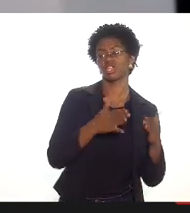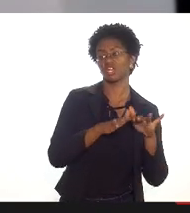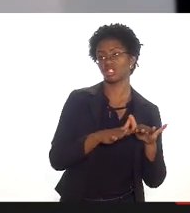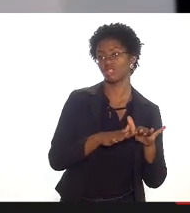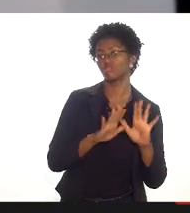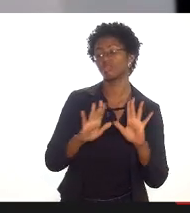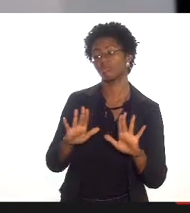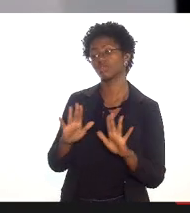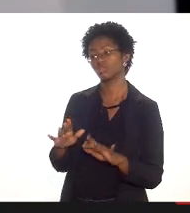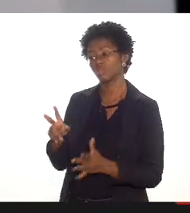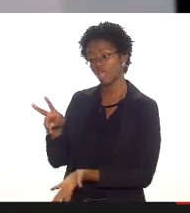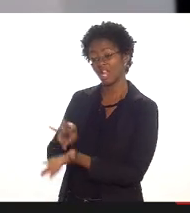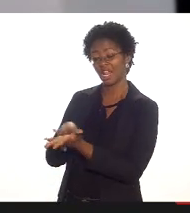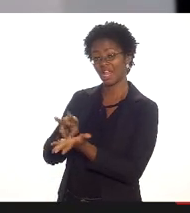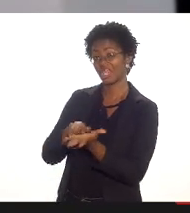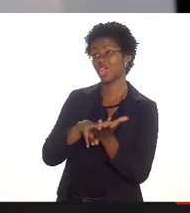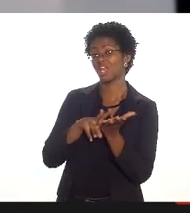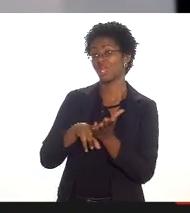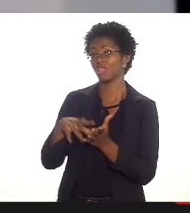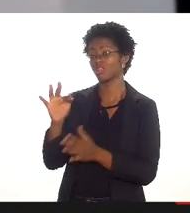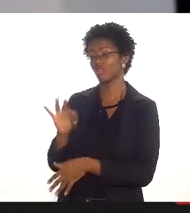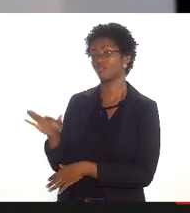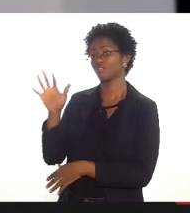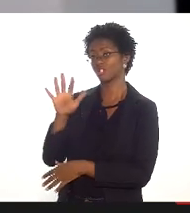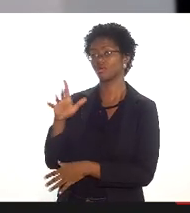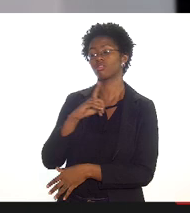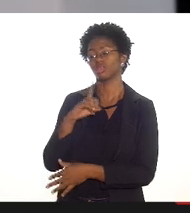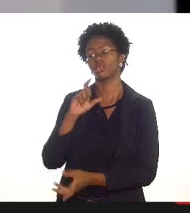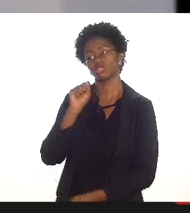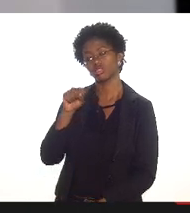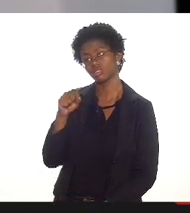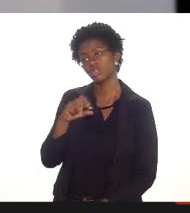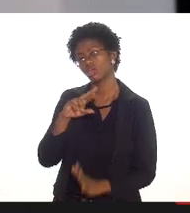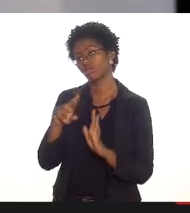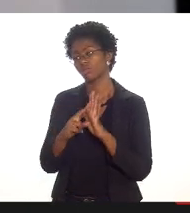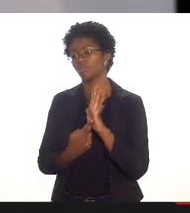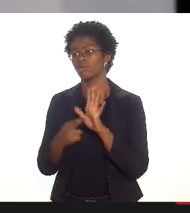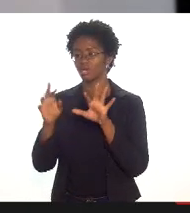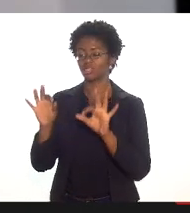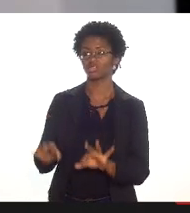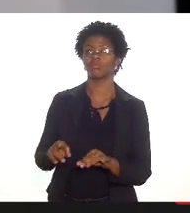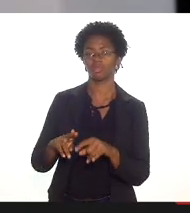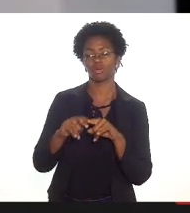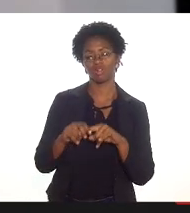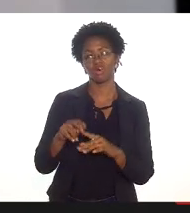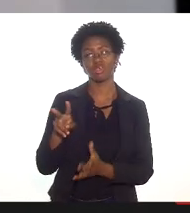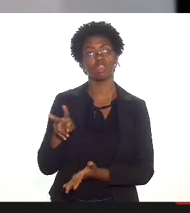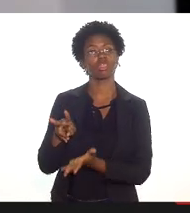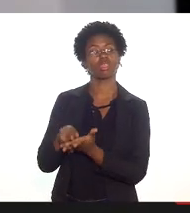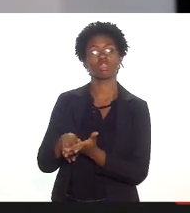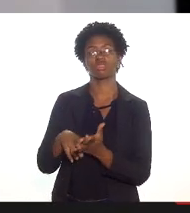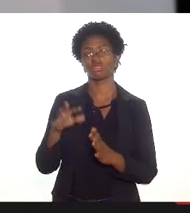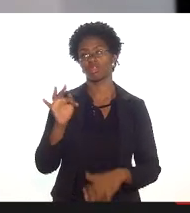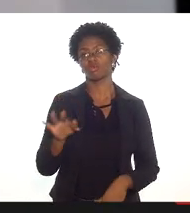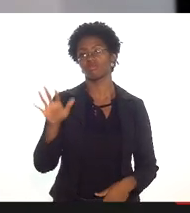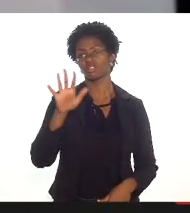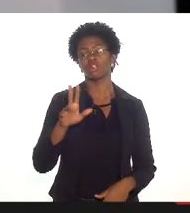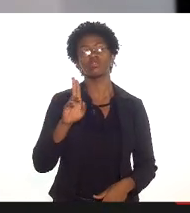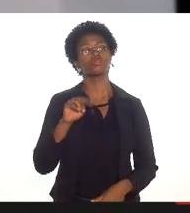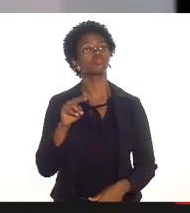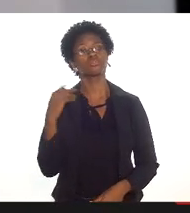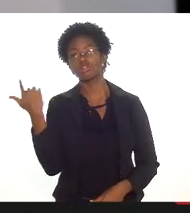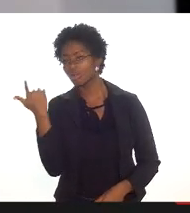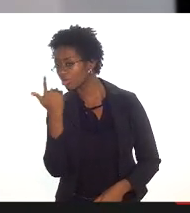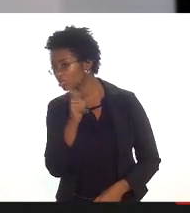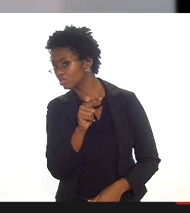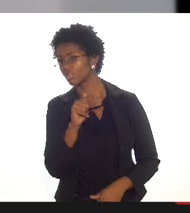de fato dentro da regulação estadual e municipal, porque os leitos federais nunca conseguiam ser regulados dentro